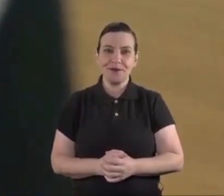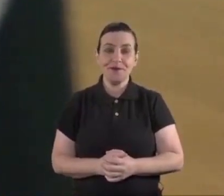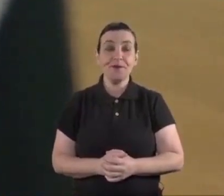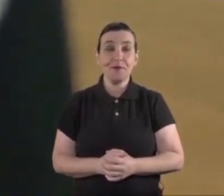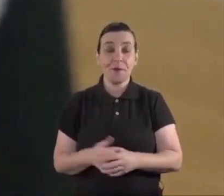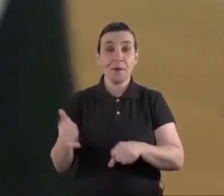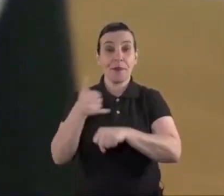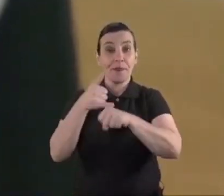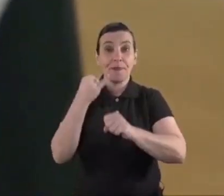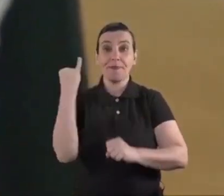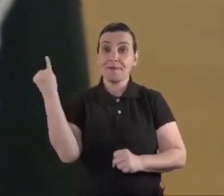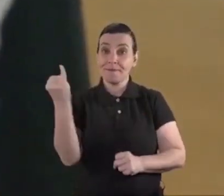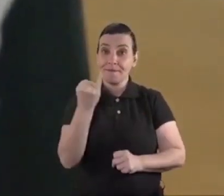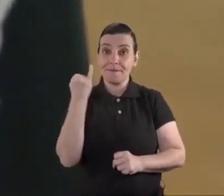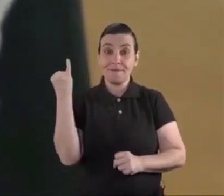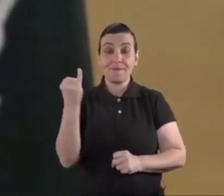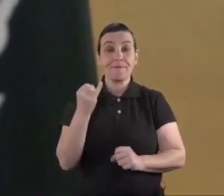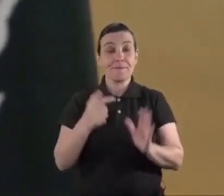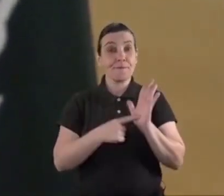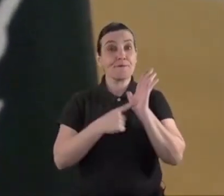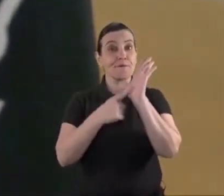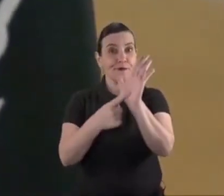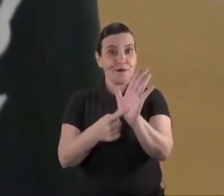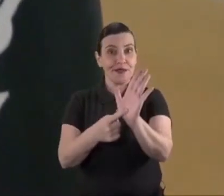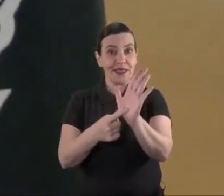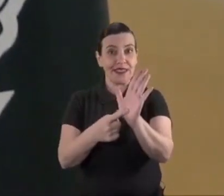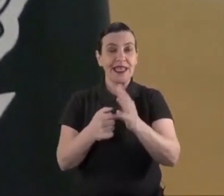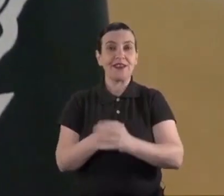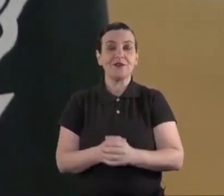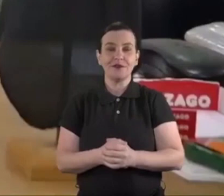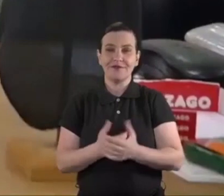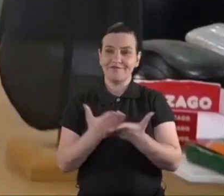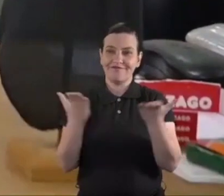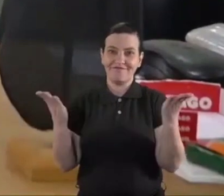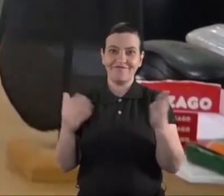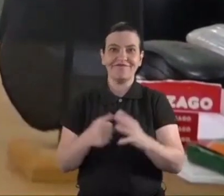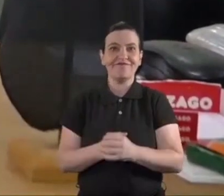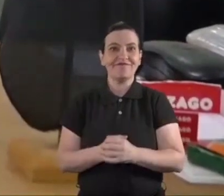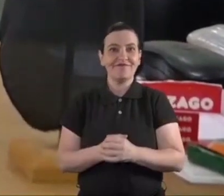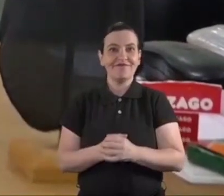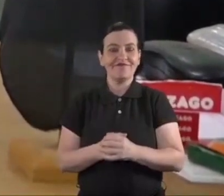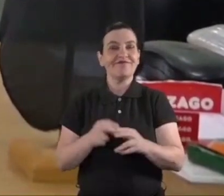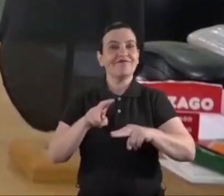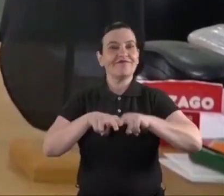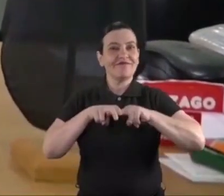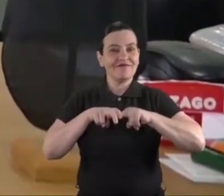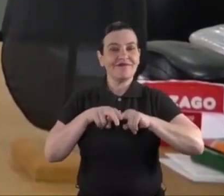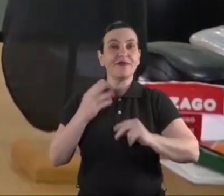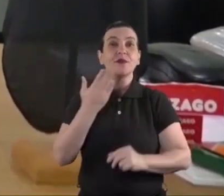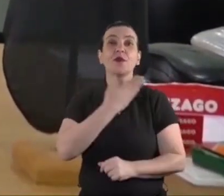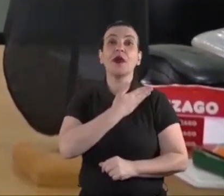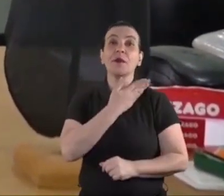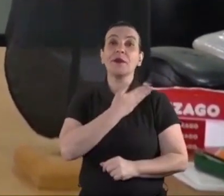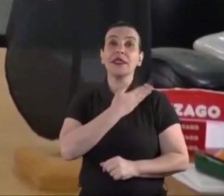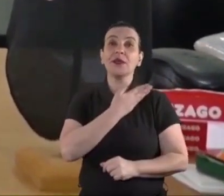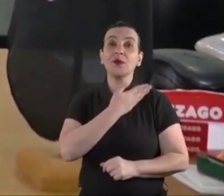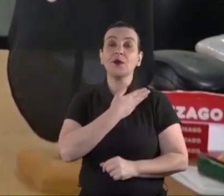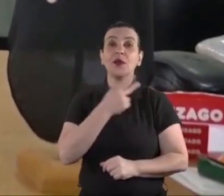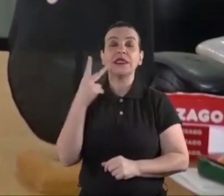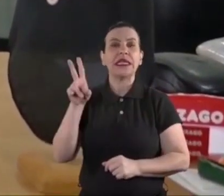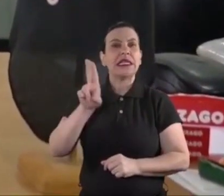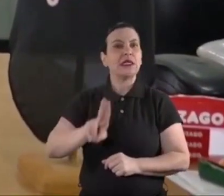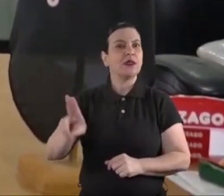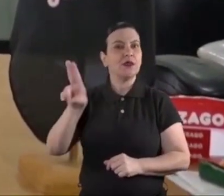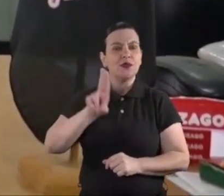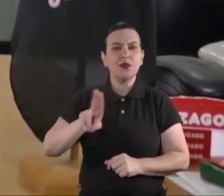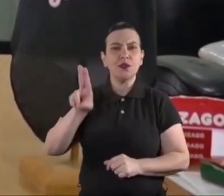Os óleos essenciais foi apresentado para a gente por um amigo que usou